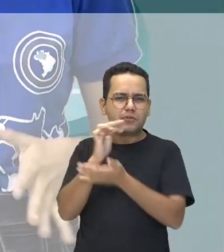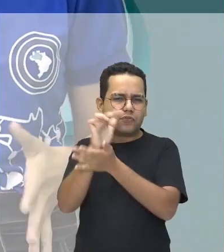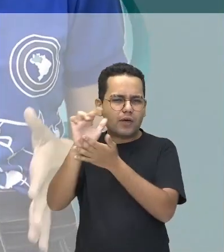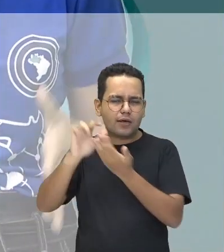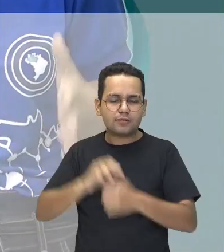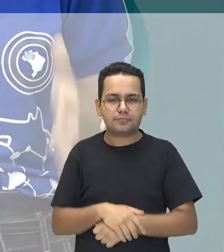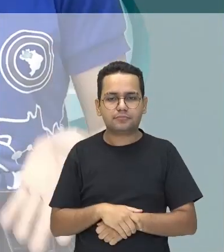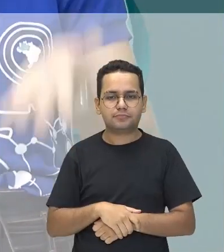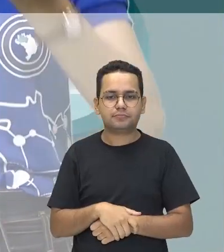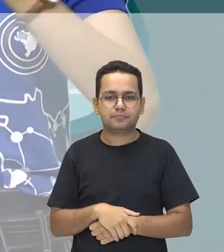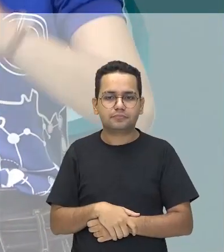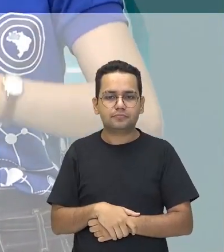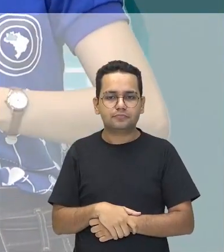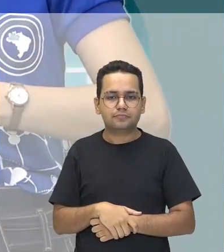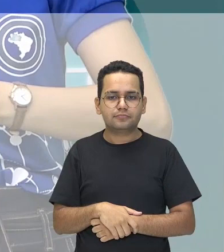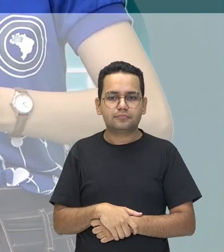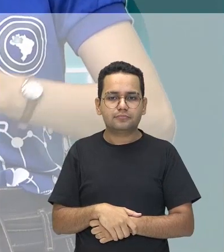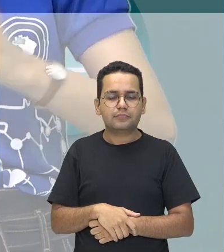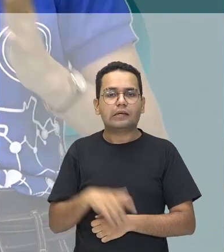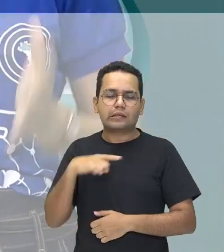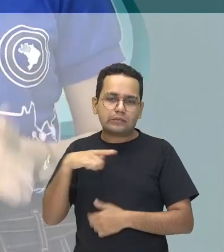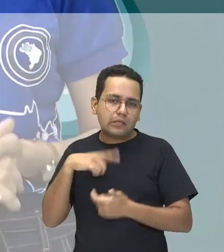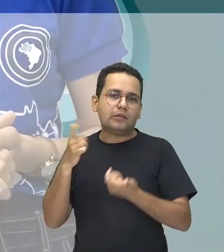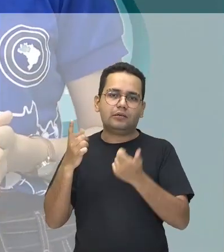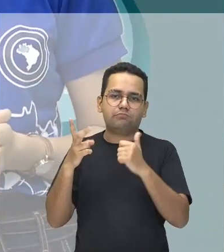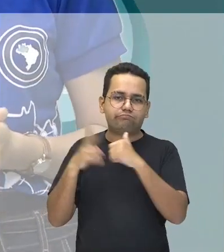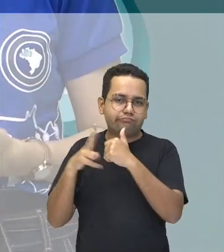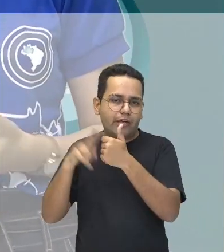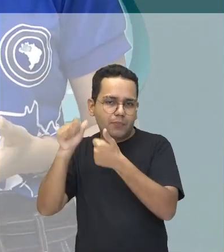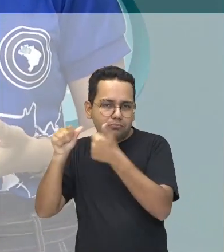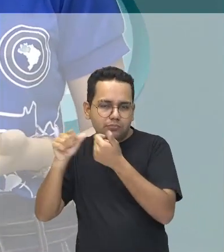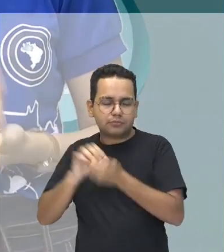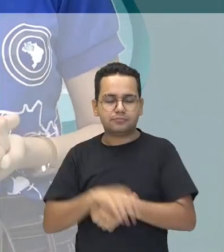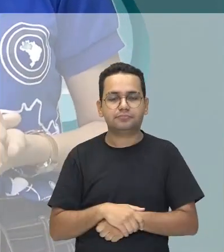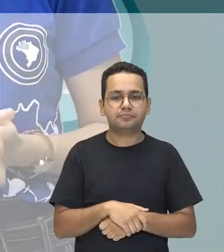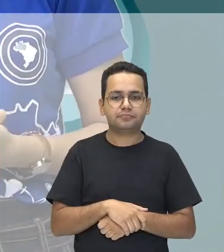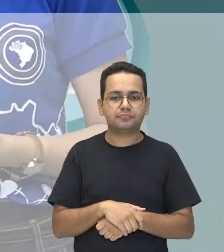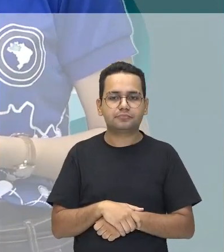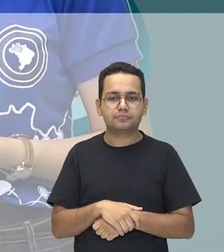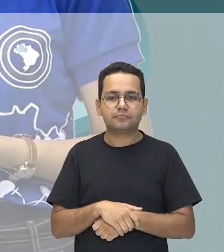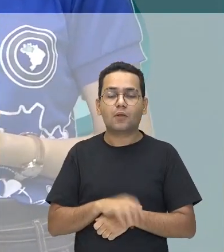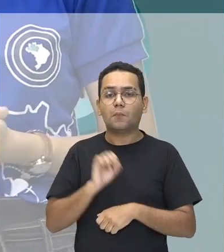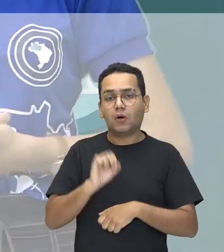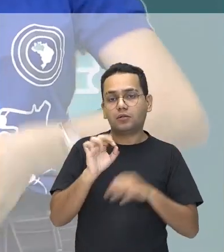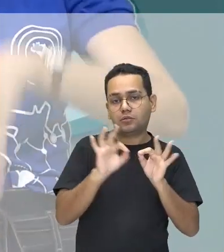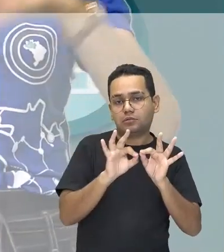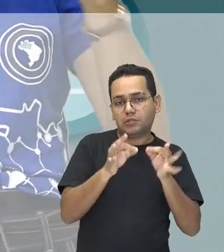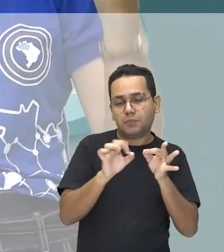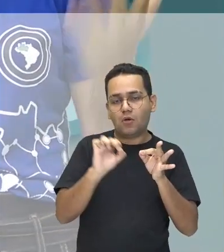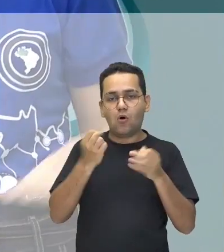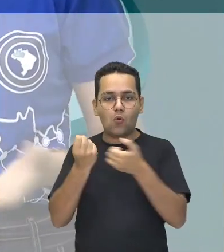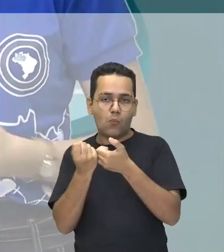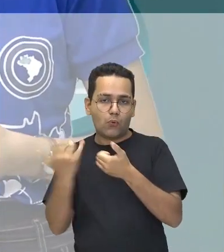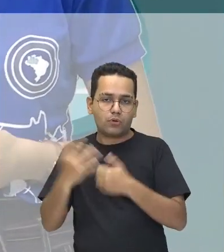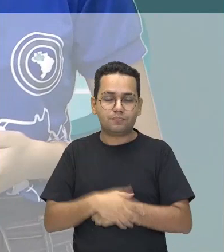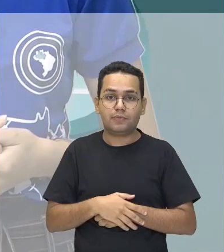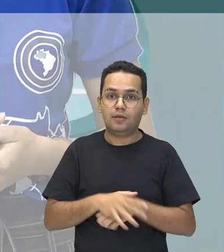pensa-se, acredita-se. Seja do plural, seja do singular, beleza? Eu espero que vocês tenham entendido aí todos esses